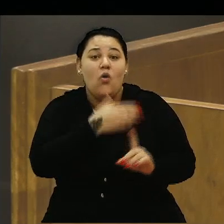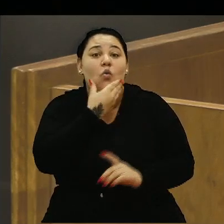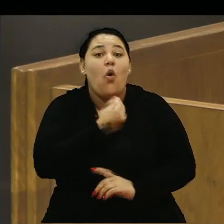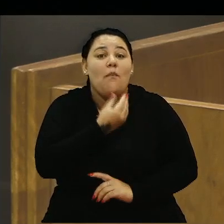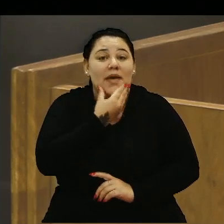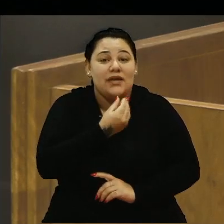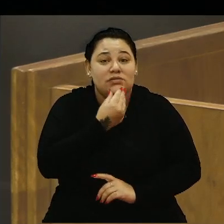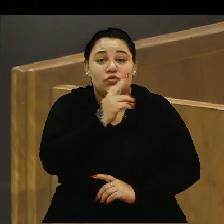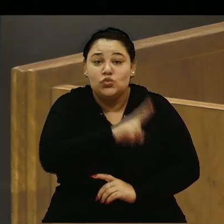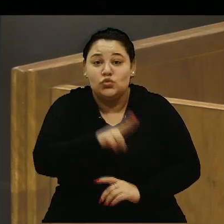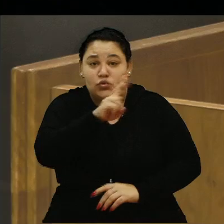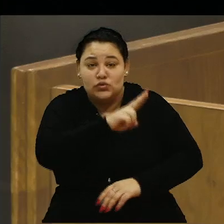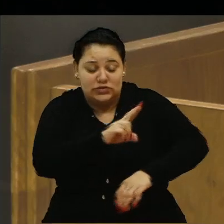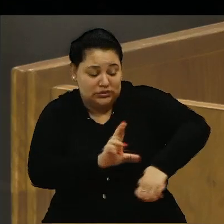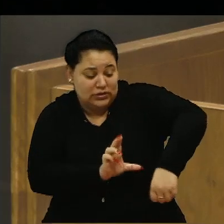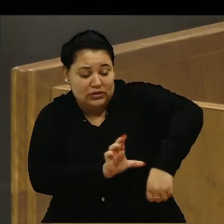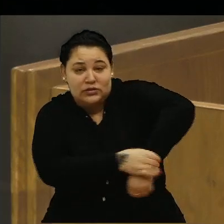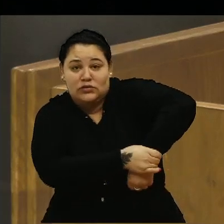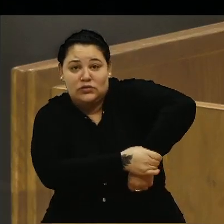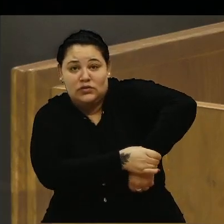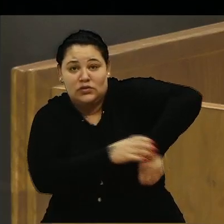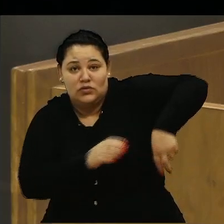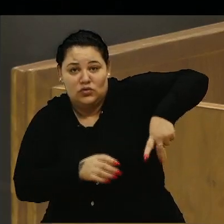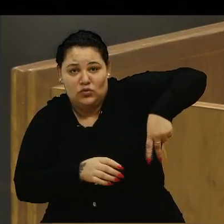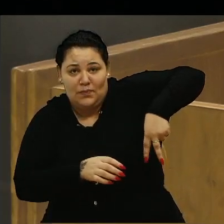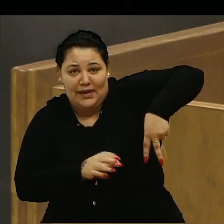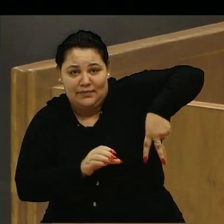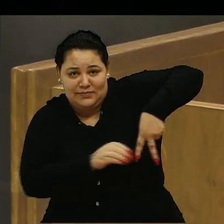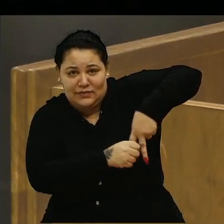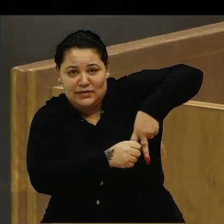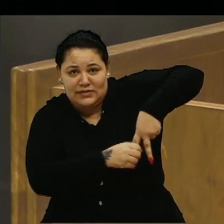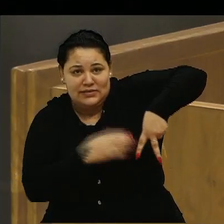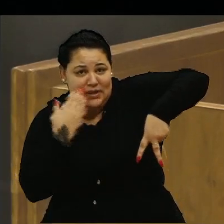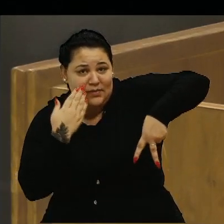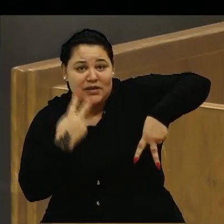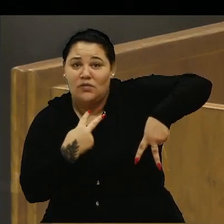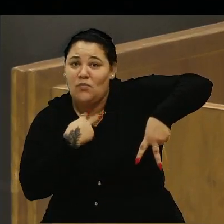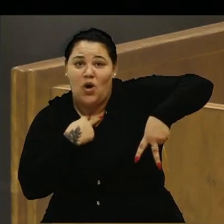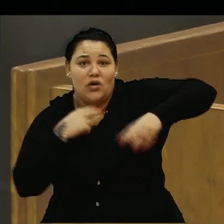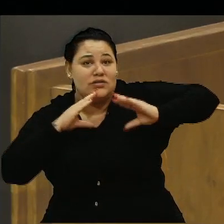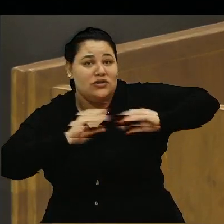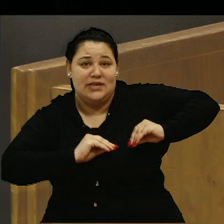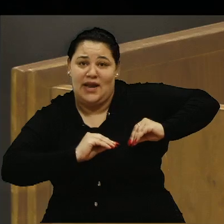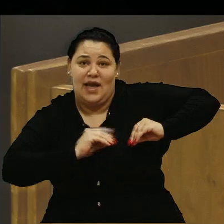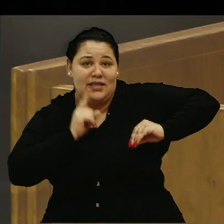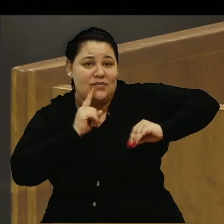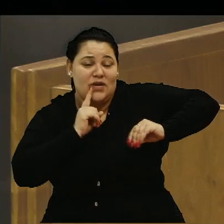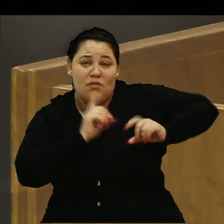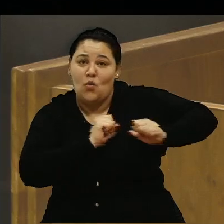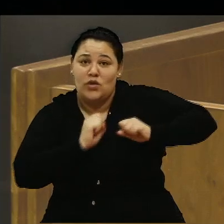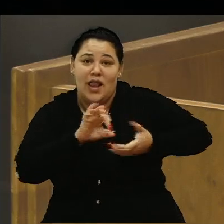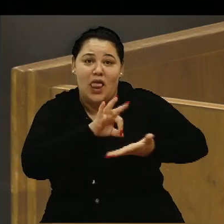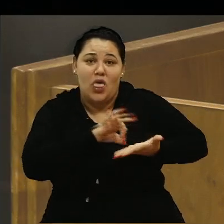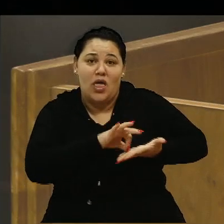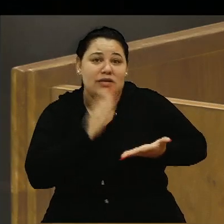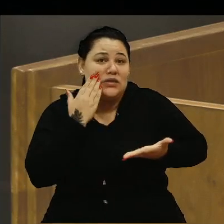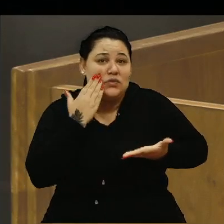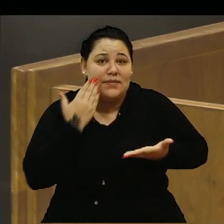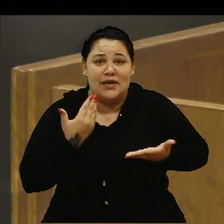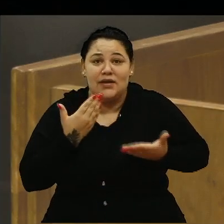possa ser desligada, e se for imediatamente ele possa ser localizado. Tudo